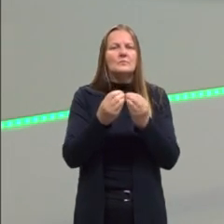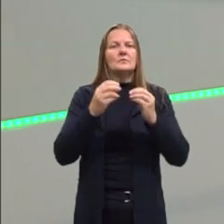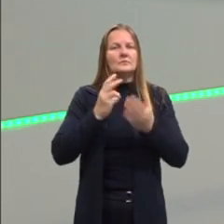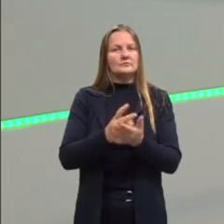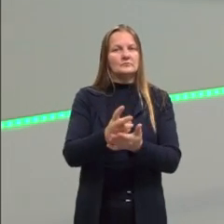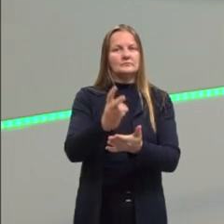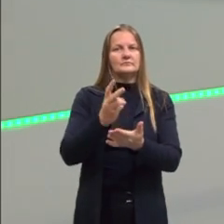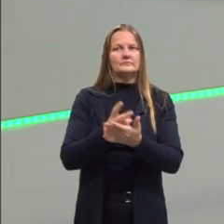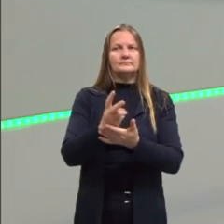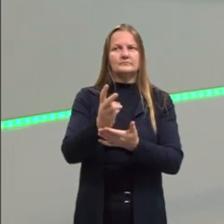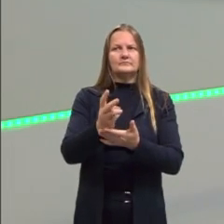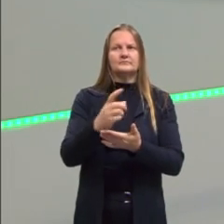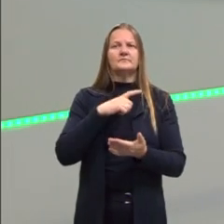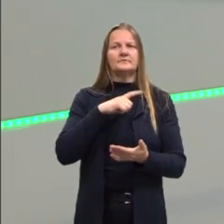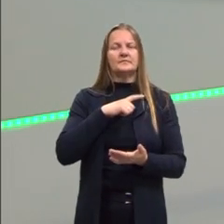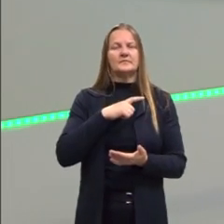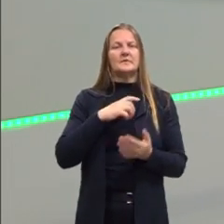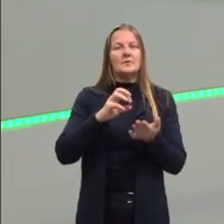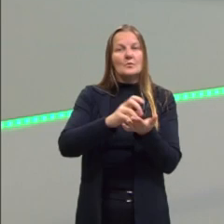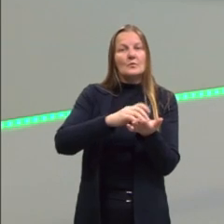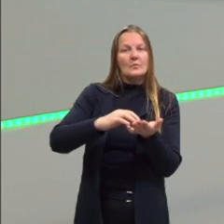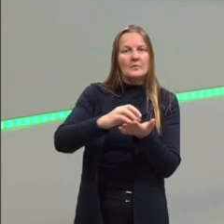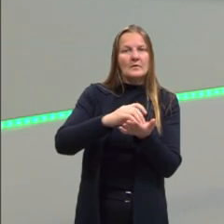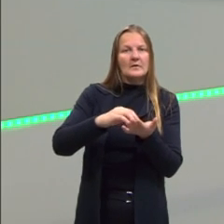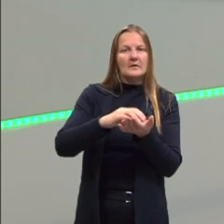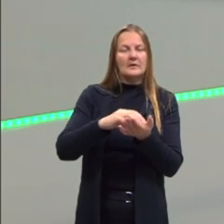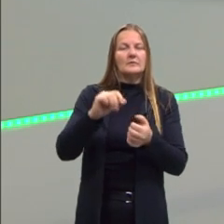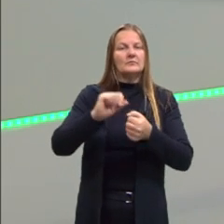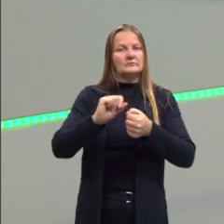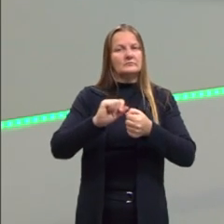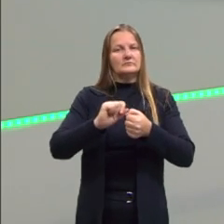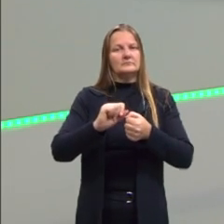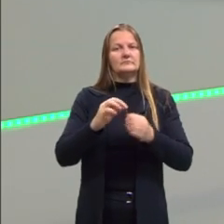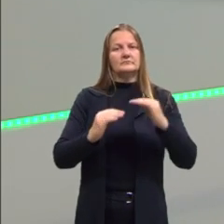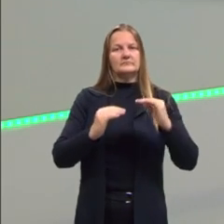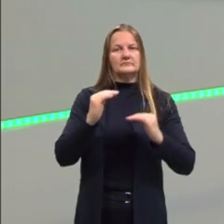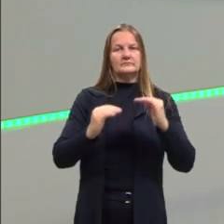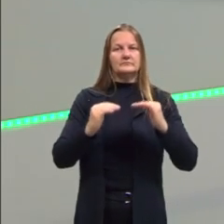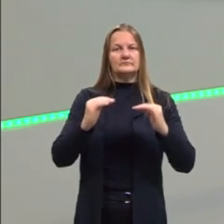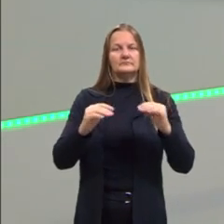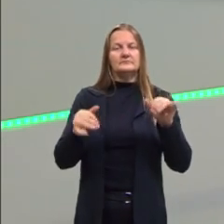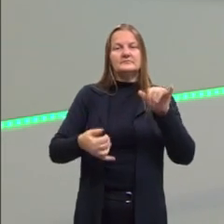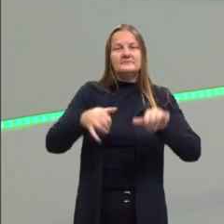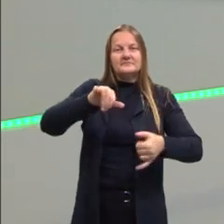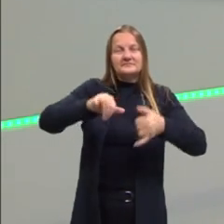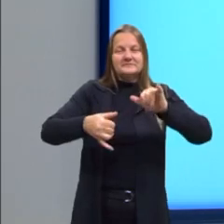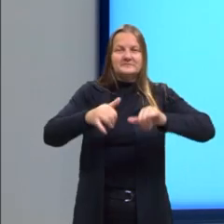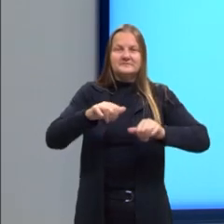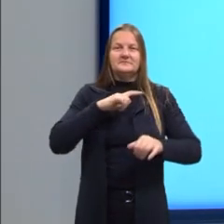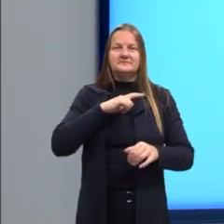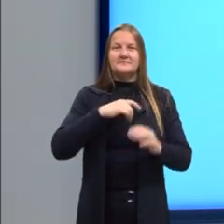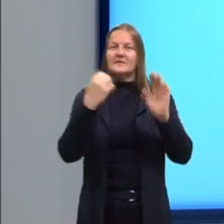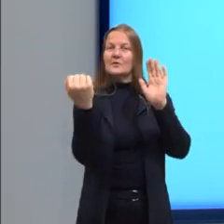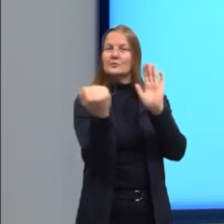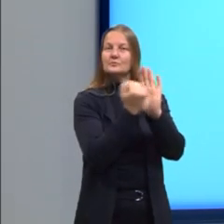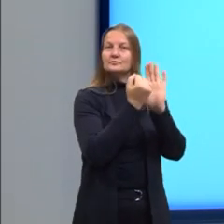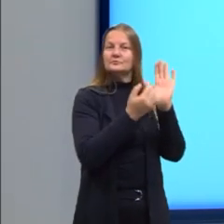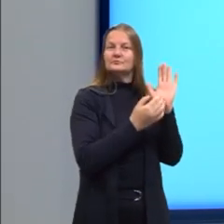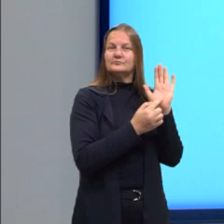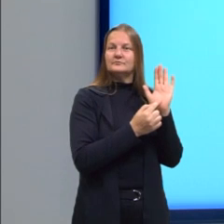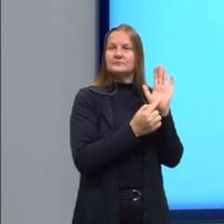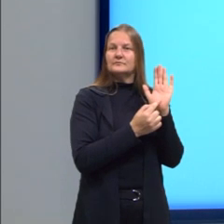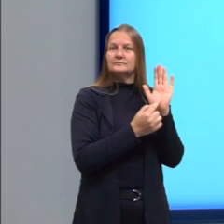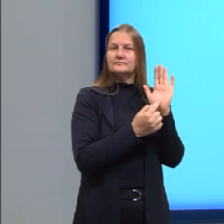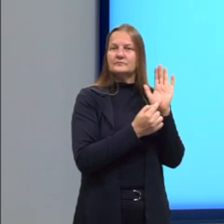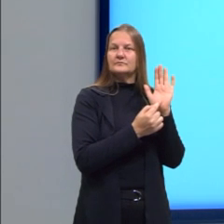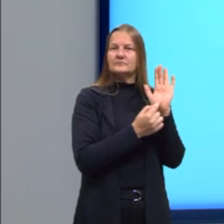constante né então eu tenho esse cálculo da constante de equilíbrio em função da concentração que ela é simbolizada pelo